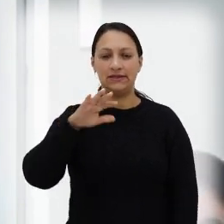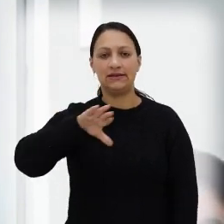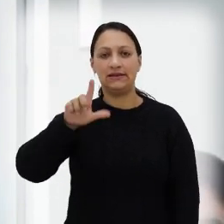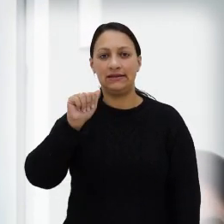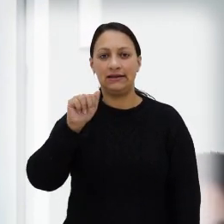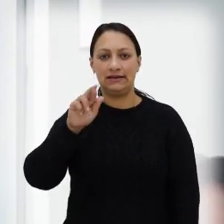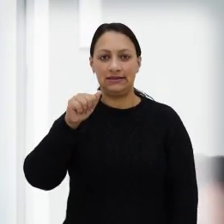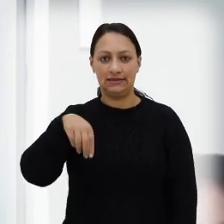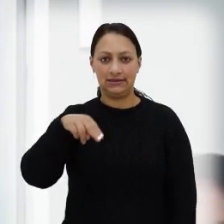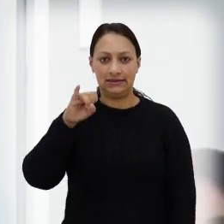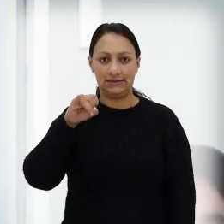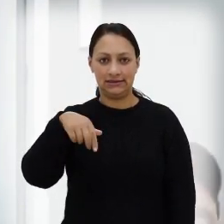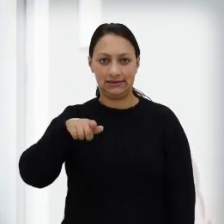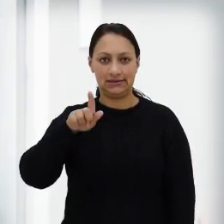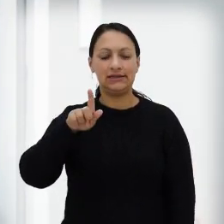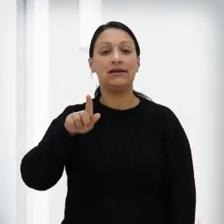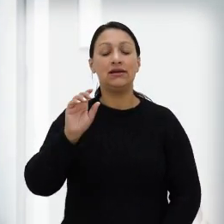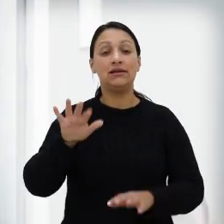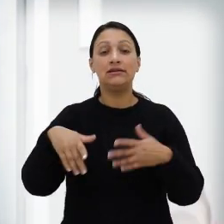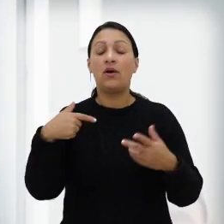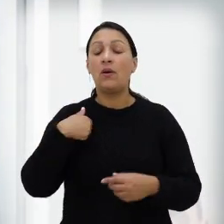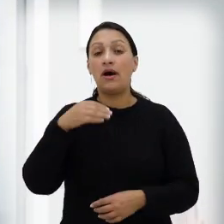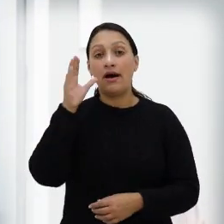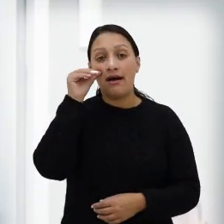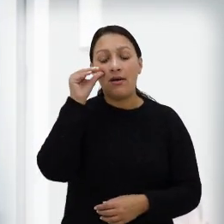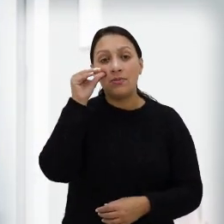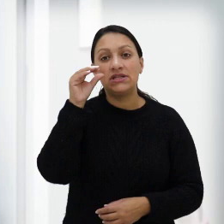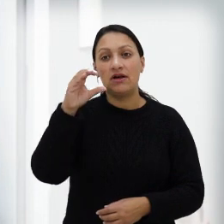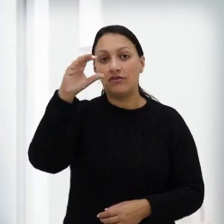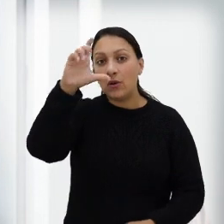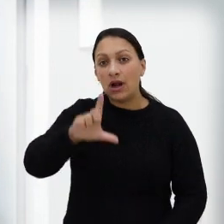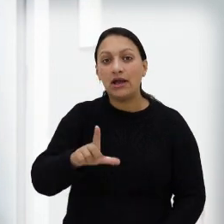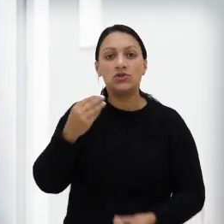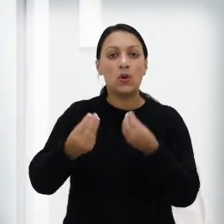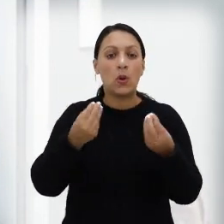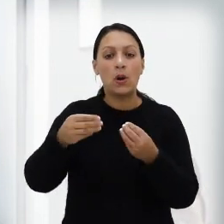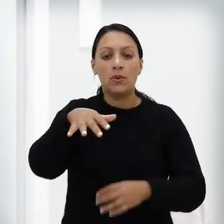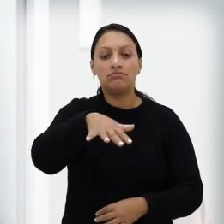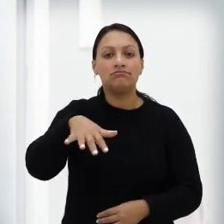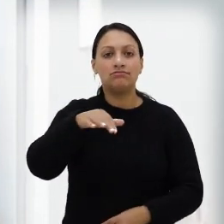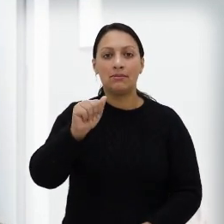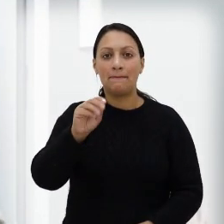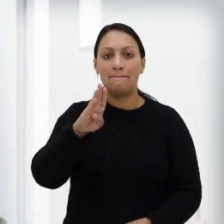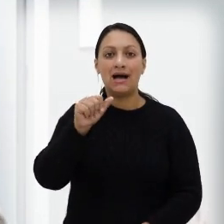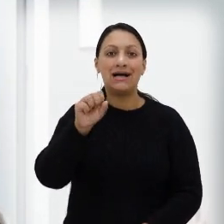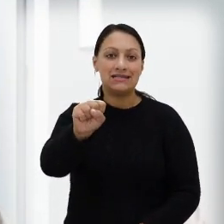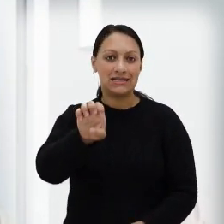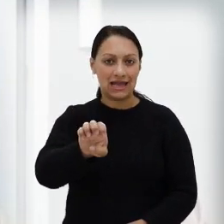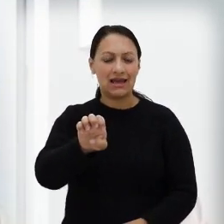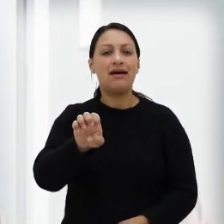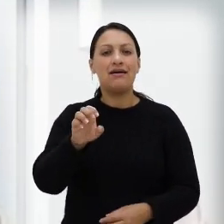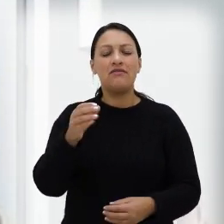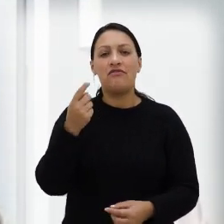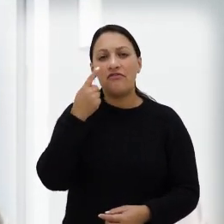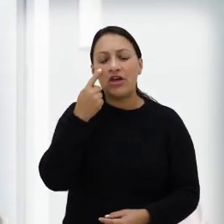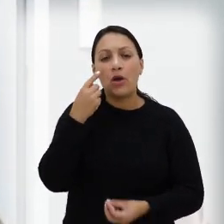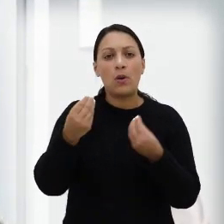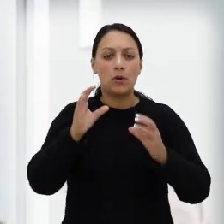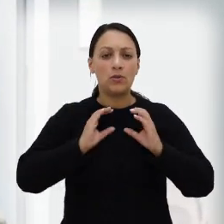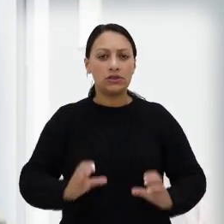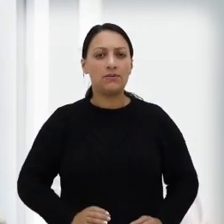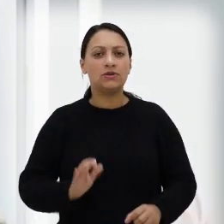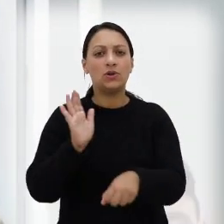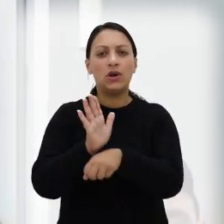base. Então, a gente analisa o comportamento dos clientes dentro da base dos nossos clientes, analisa esses comportamentos e ajuda a melhorar a performance de